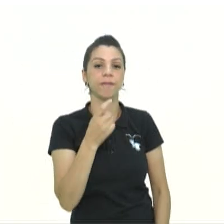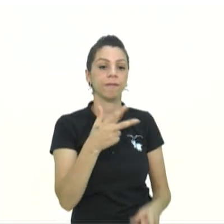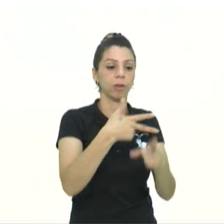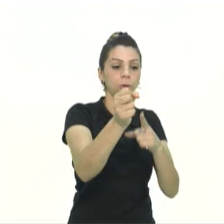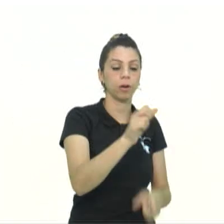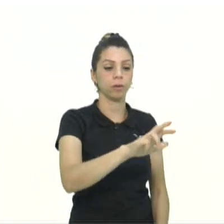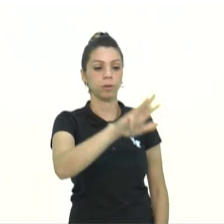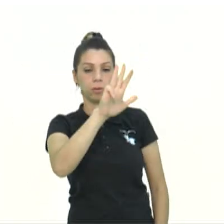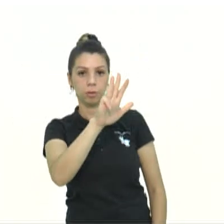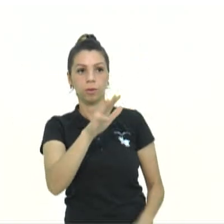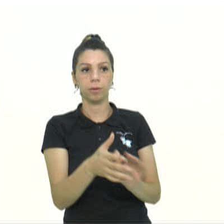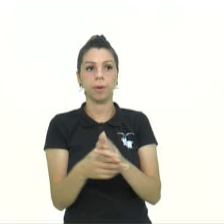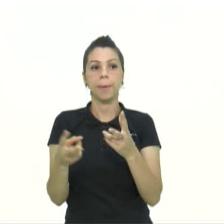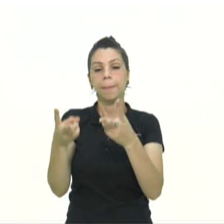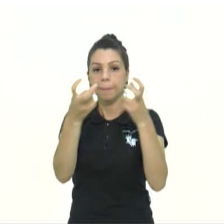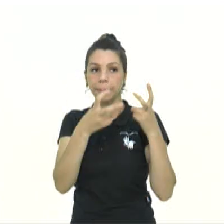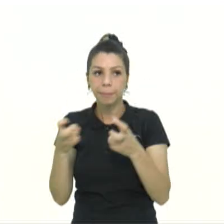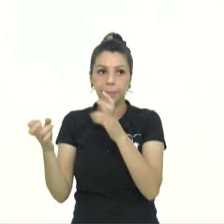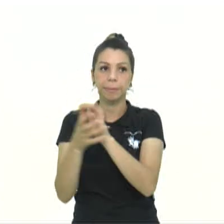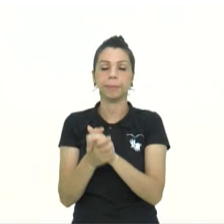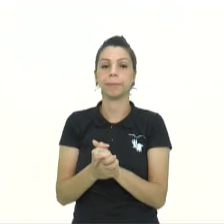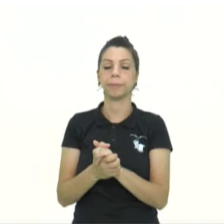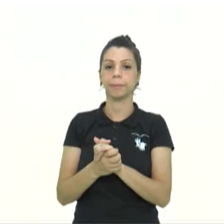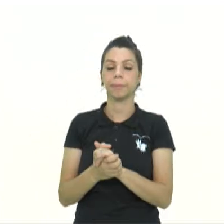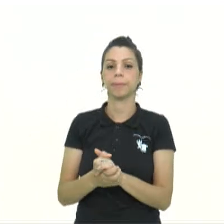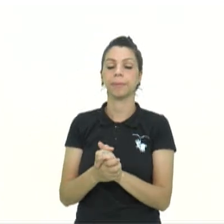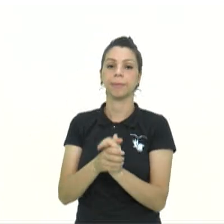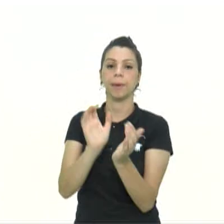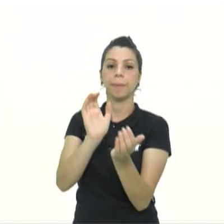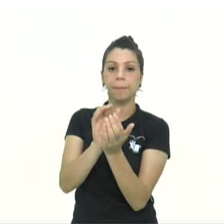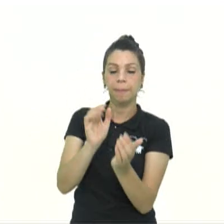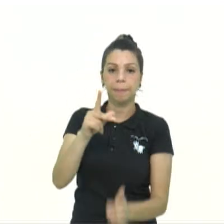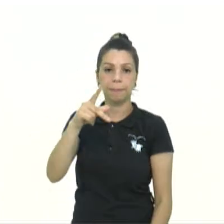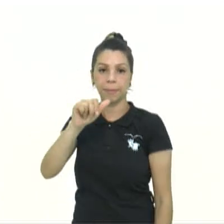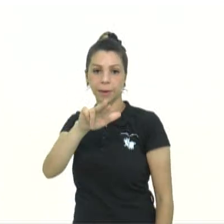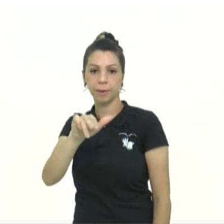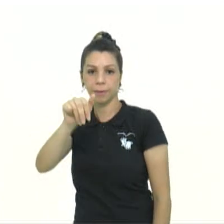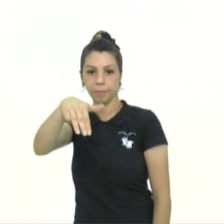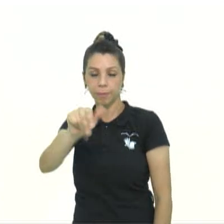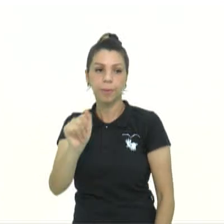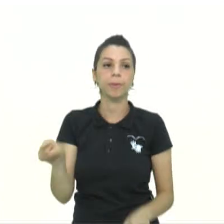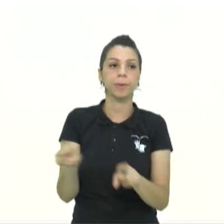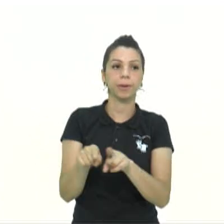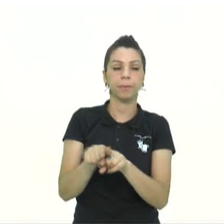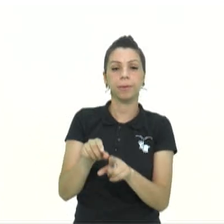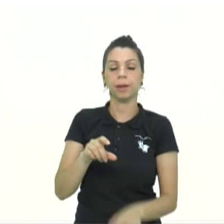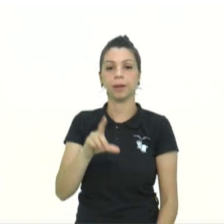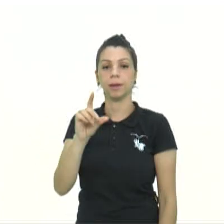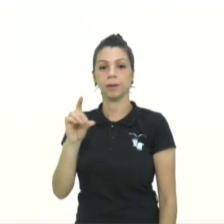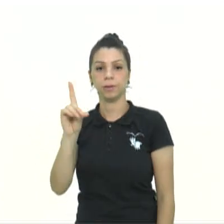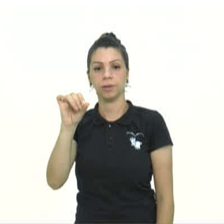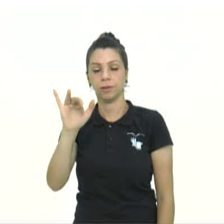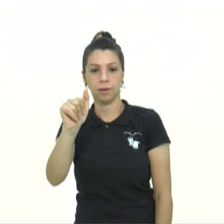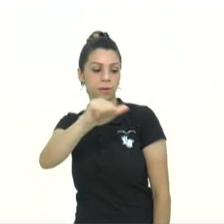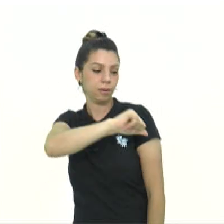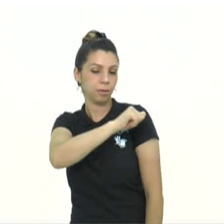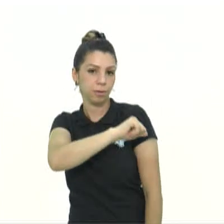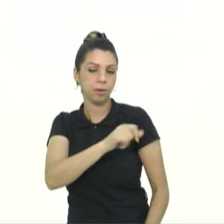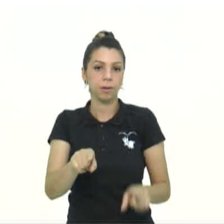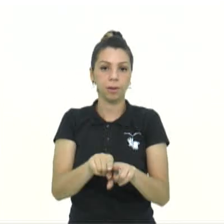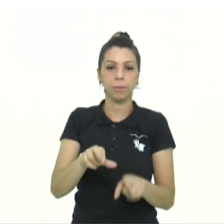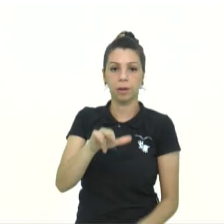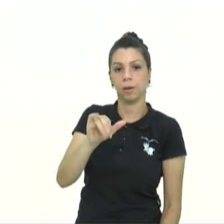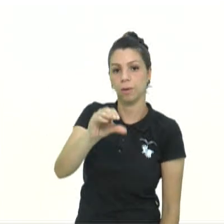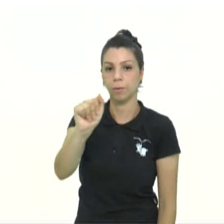Você percebeu que o Lula venceu em Pernambuco, voltou a vencer no Distrito Federal, no Rio de Janeiro e no Rio Grande